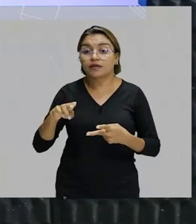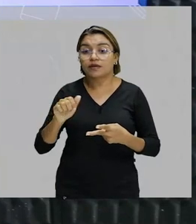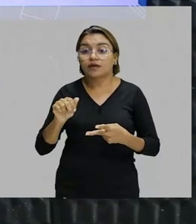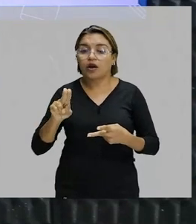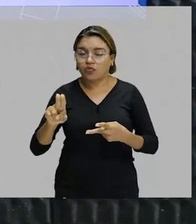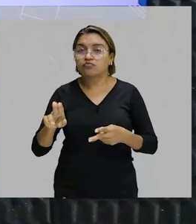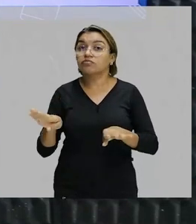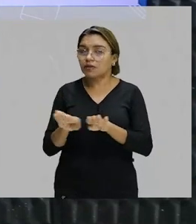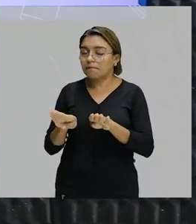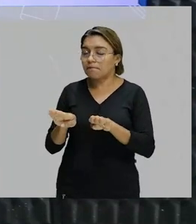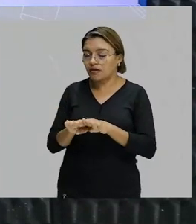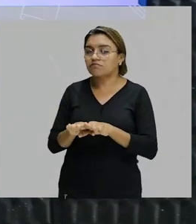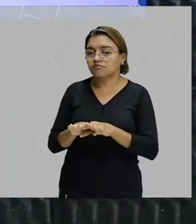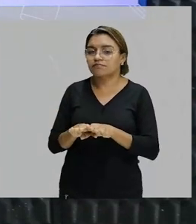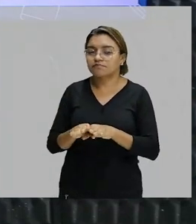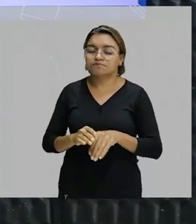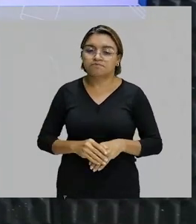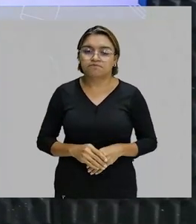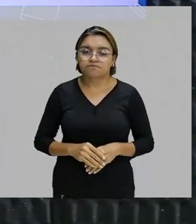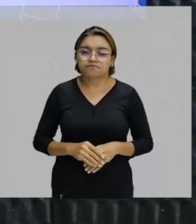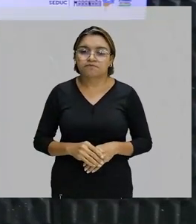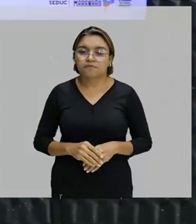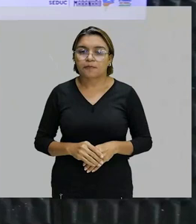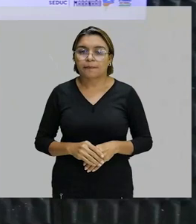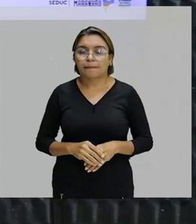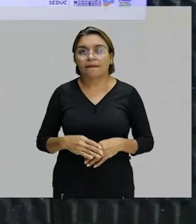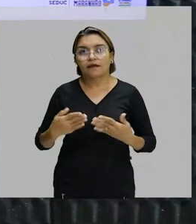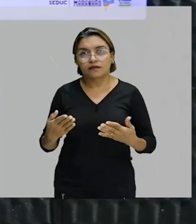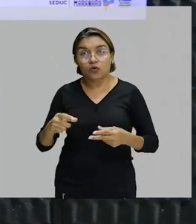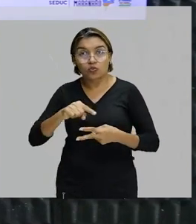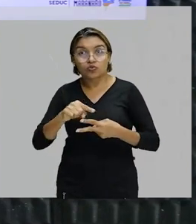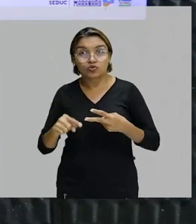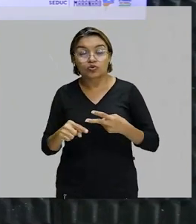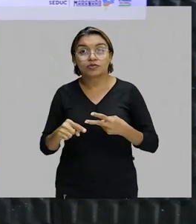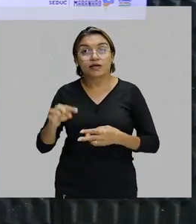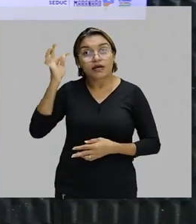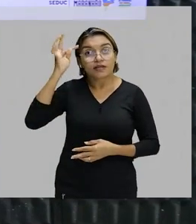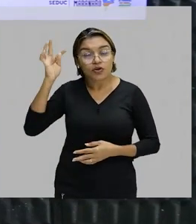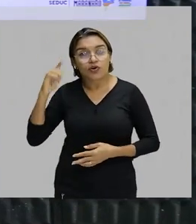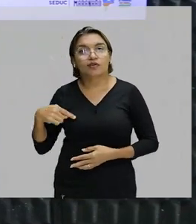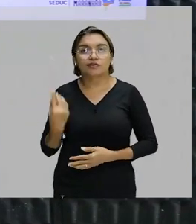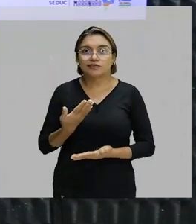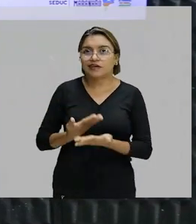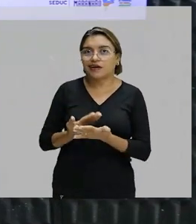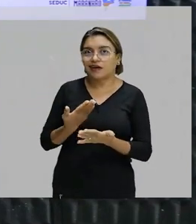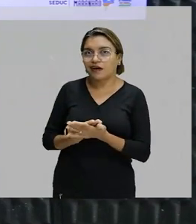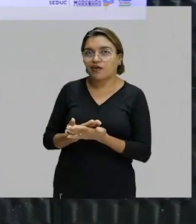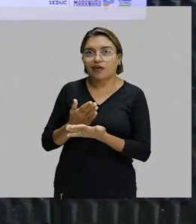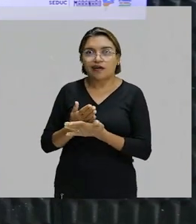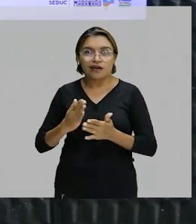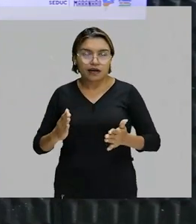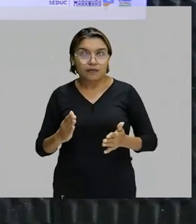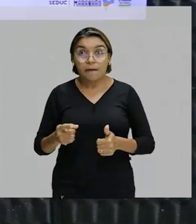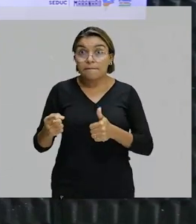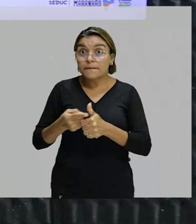em vestibular etc que é o Artur de gubin e com esses dois teóricos a gente encerra essa que é apenas a